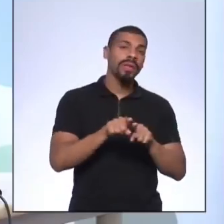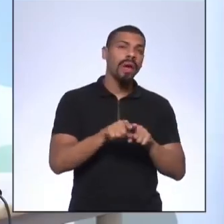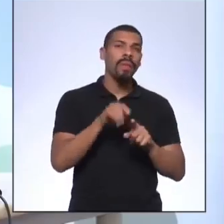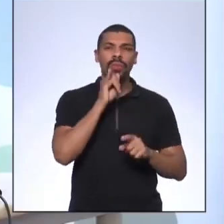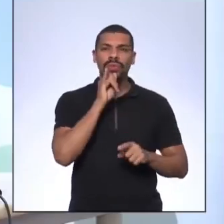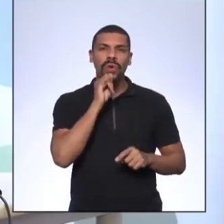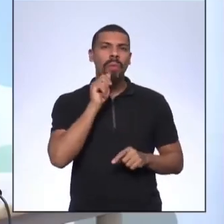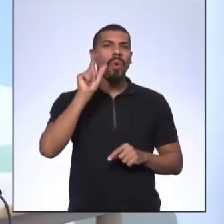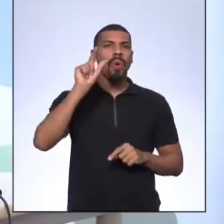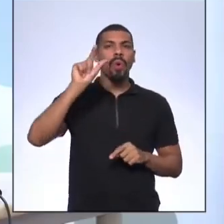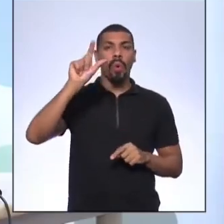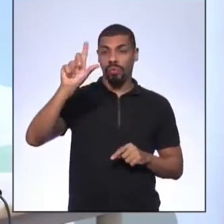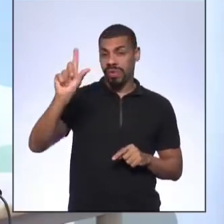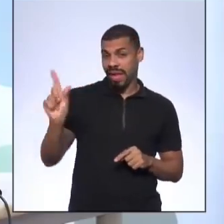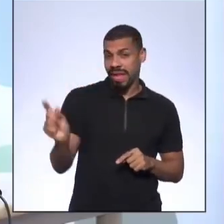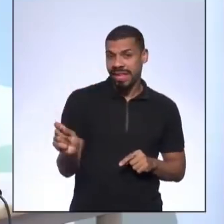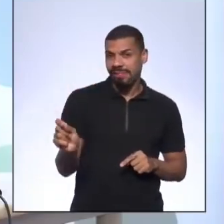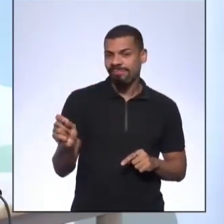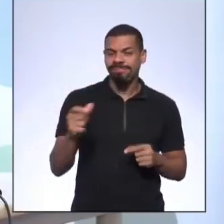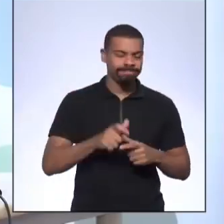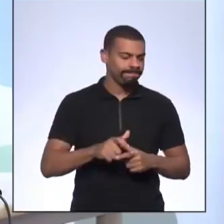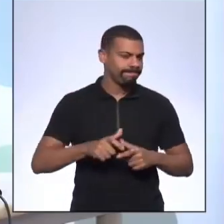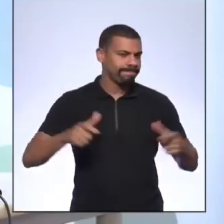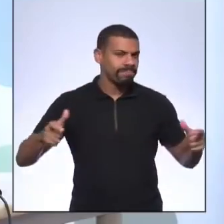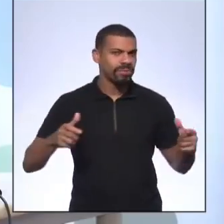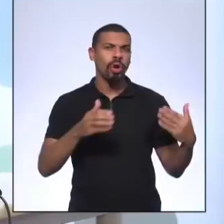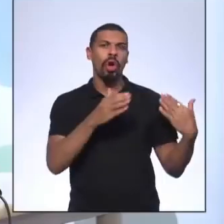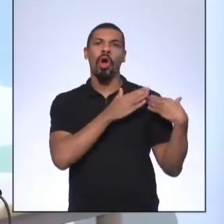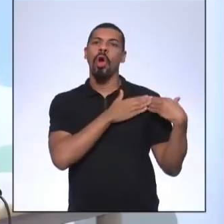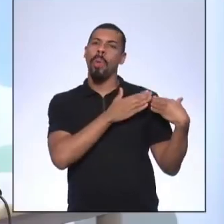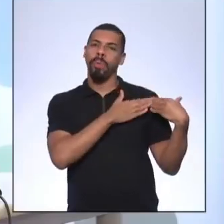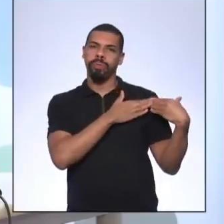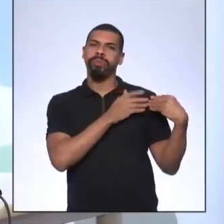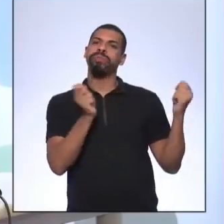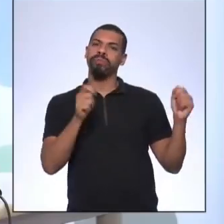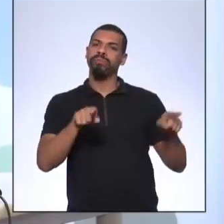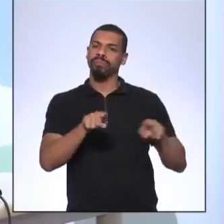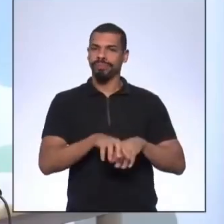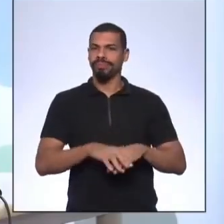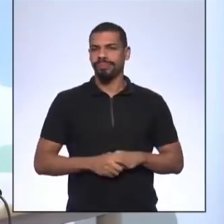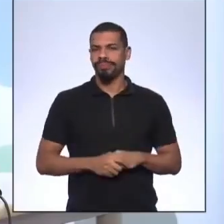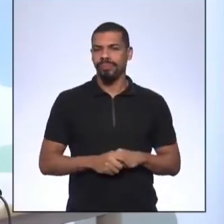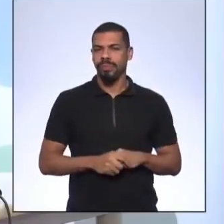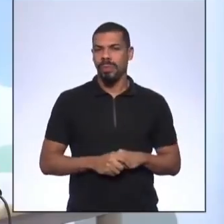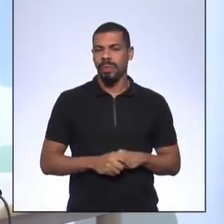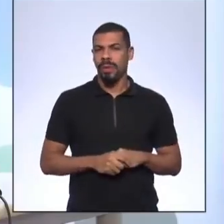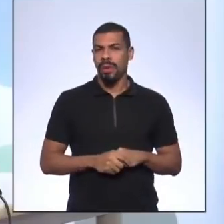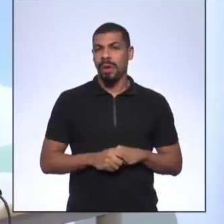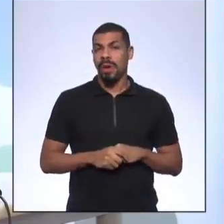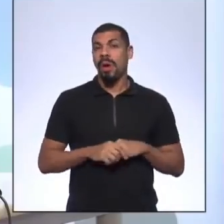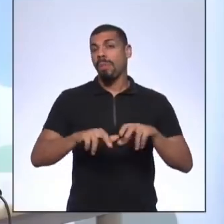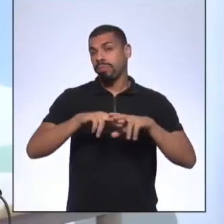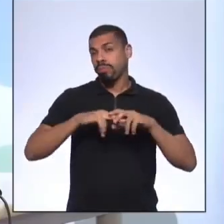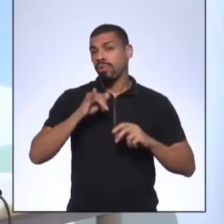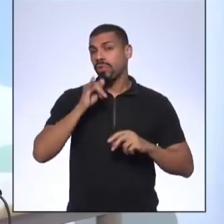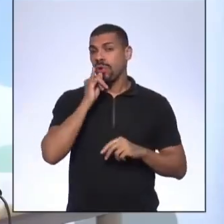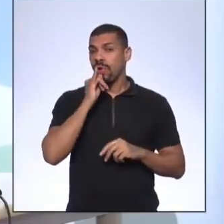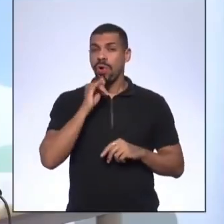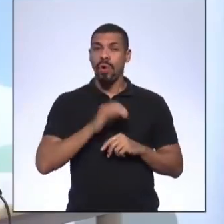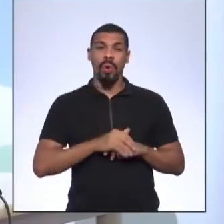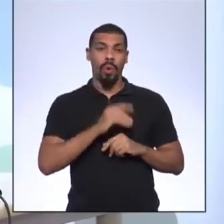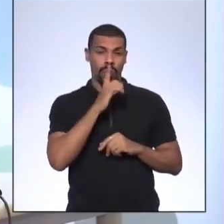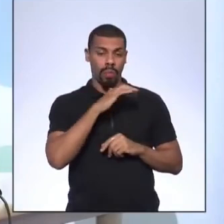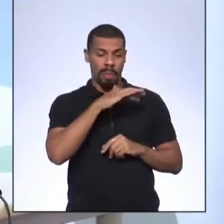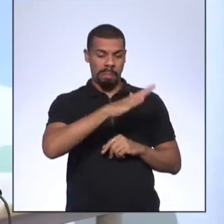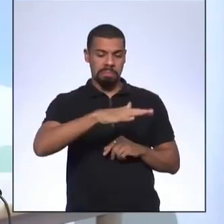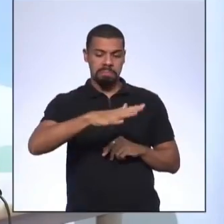né, eram os grandes responsáveis pelo comércio das especiarias. Tanto é que o Mar Mediterrâneo, que